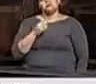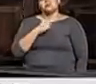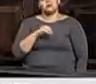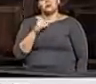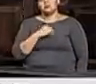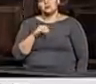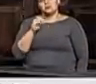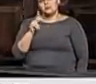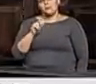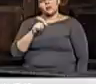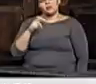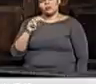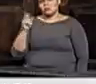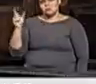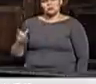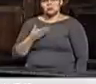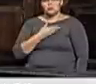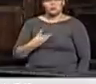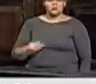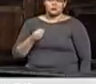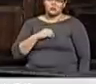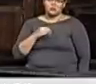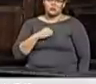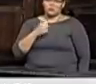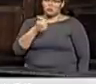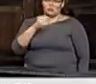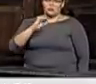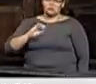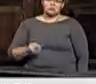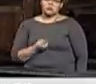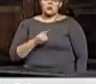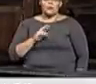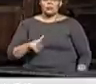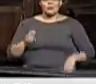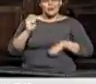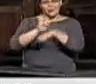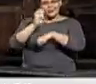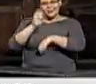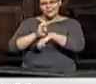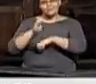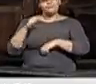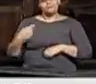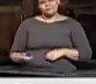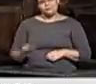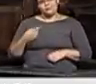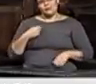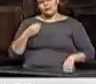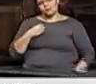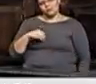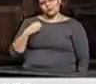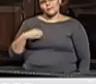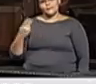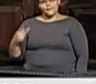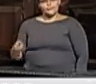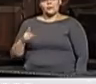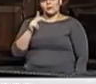salário. Não é isso que mata o Estado. Não é o salário do Pezão, nós queríamos